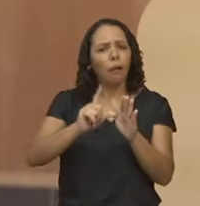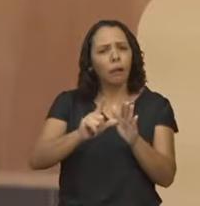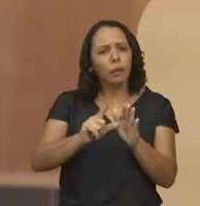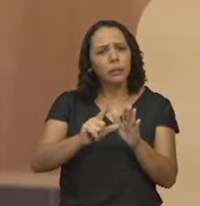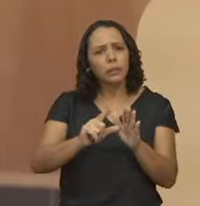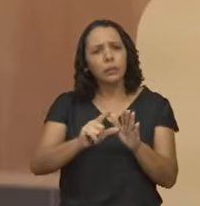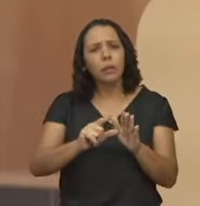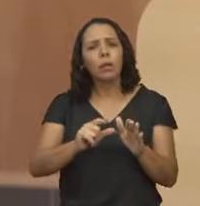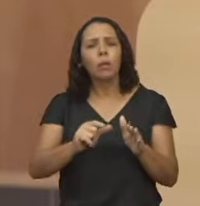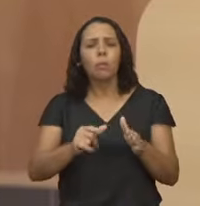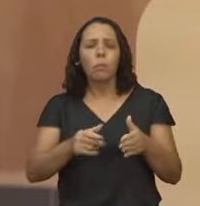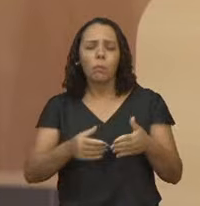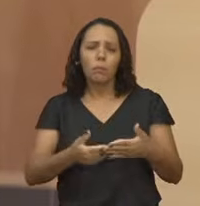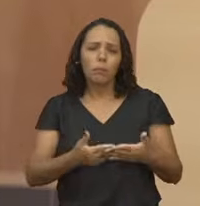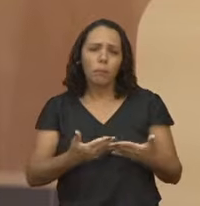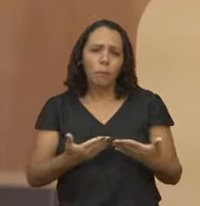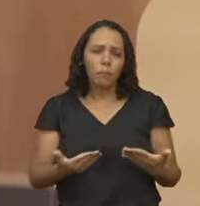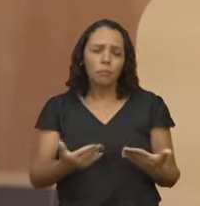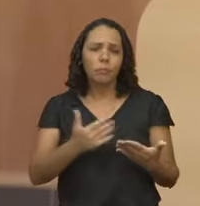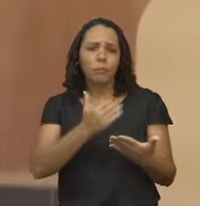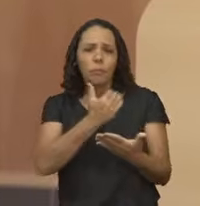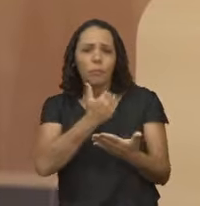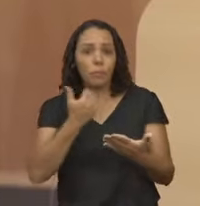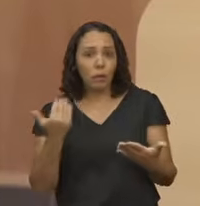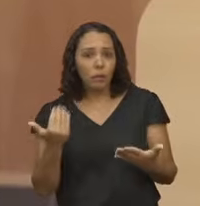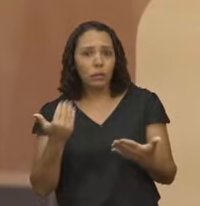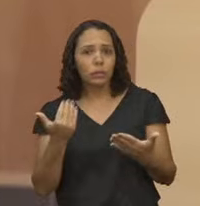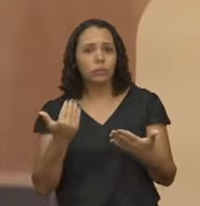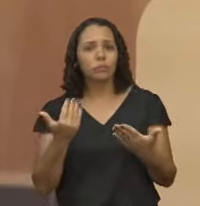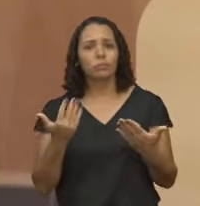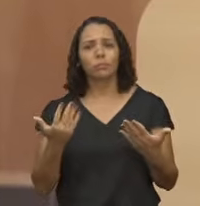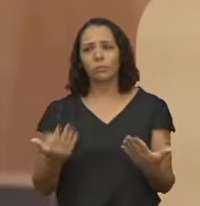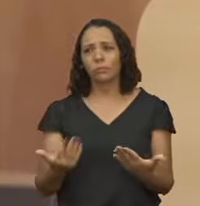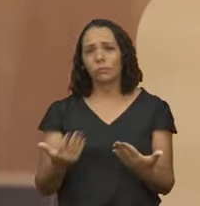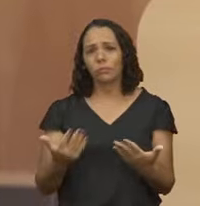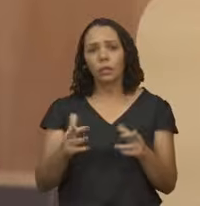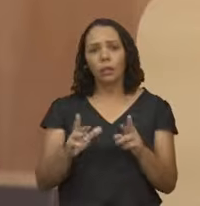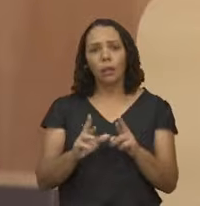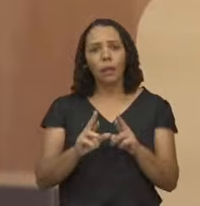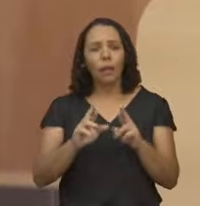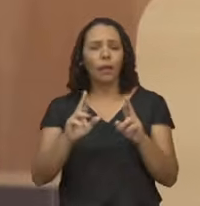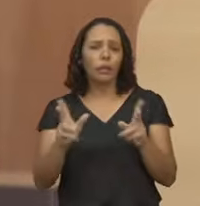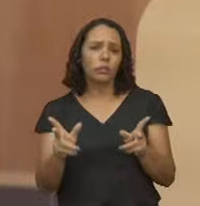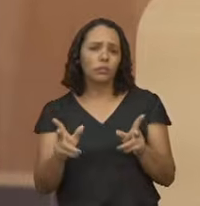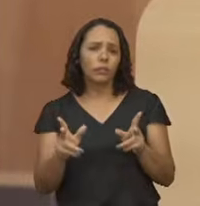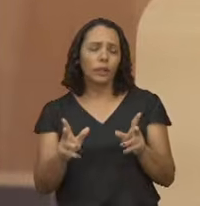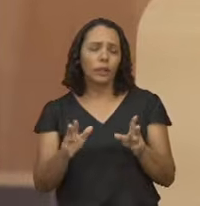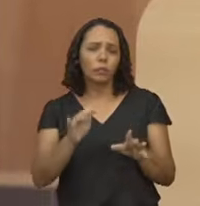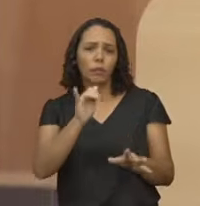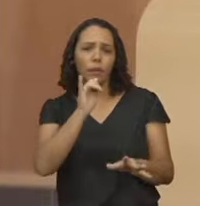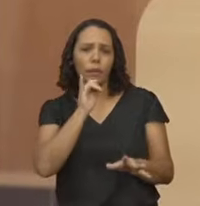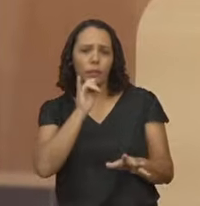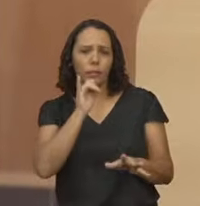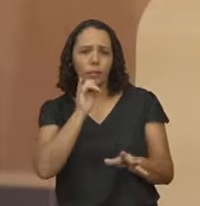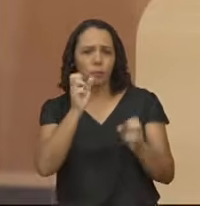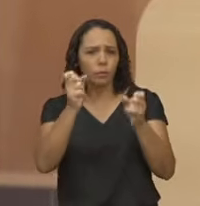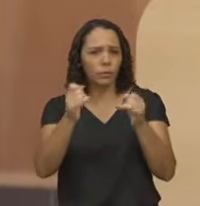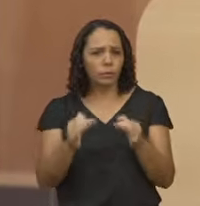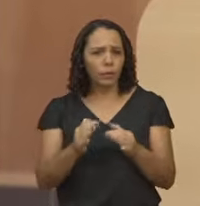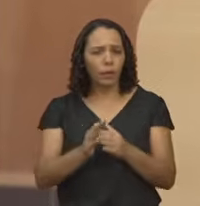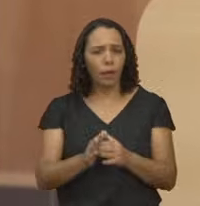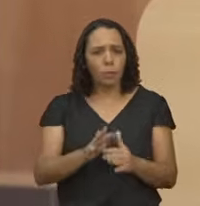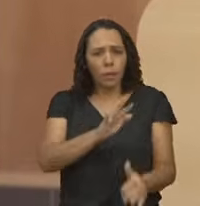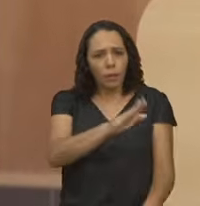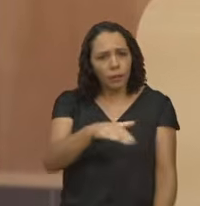um tempo, é muito diferente quando a gente vai falar da morte de uma criança, de um adolescente, de um jovem adulto,